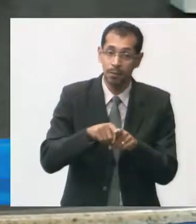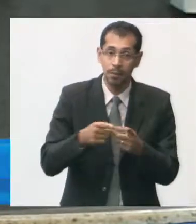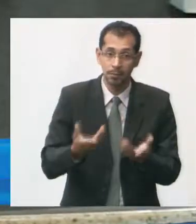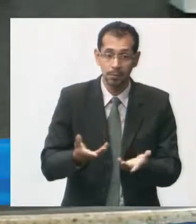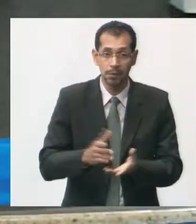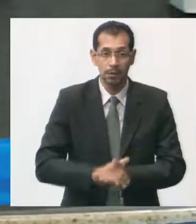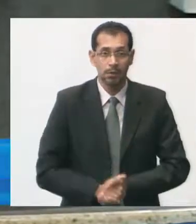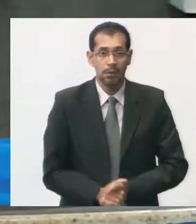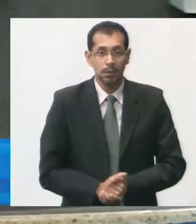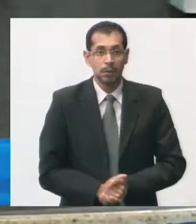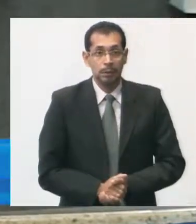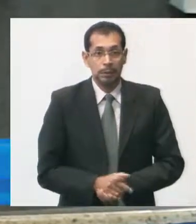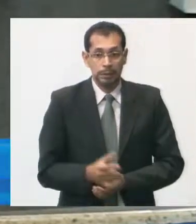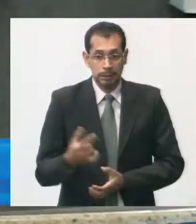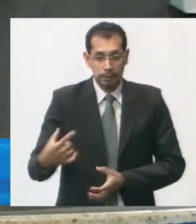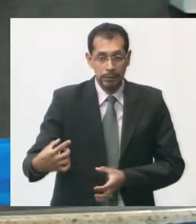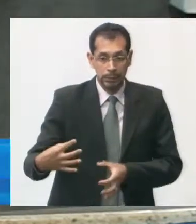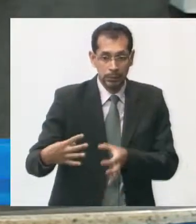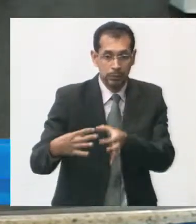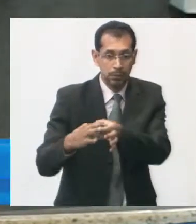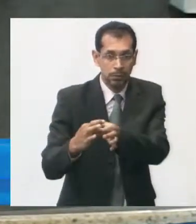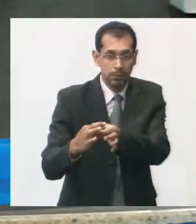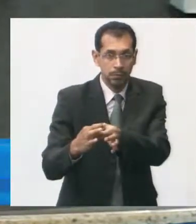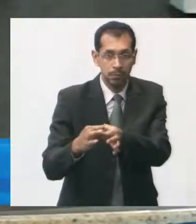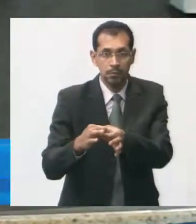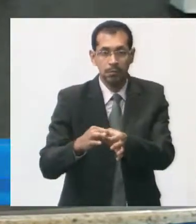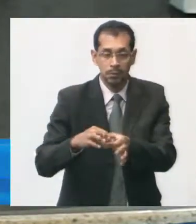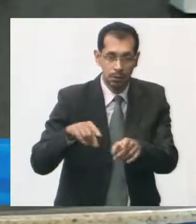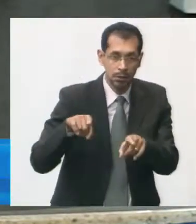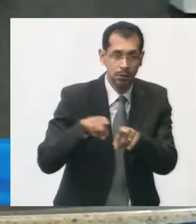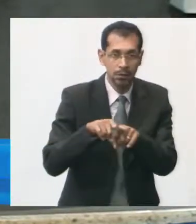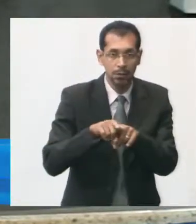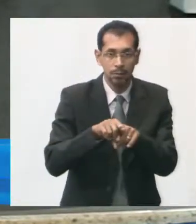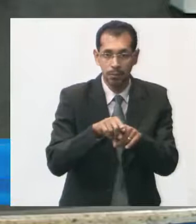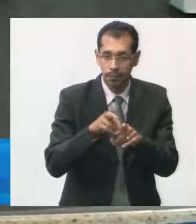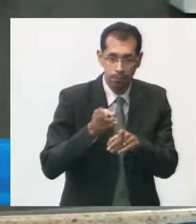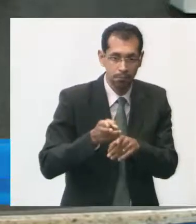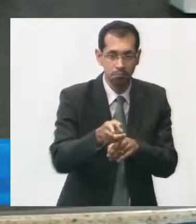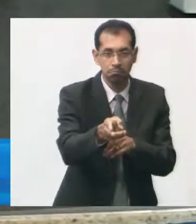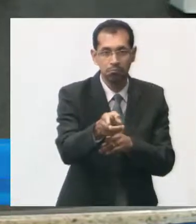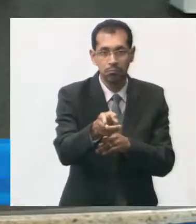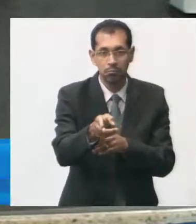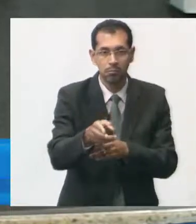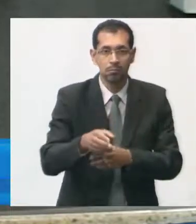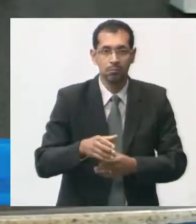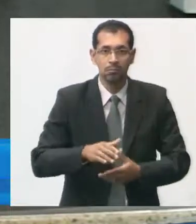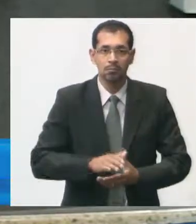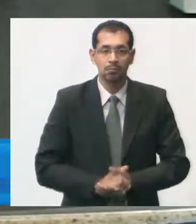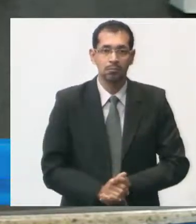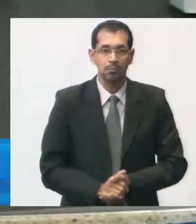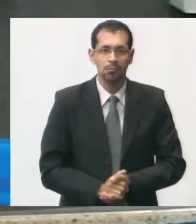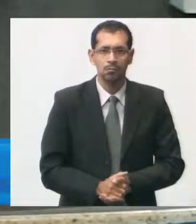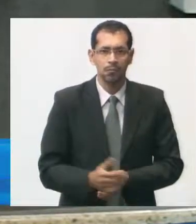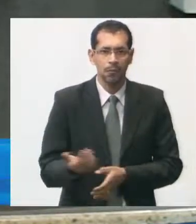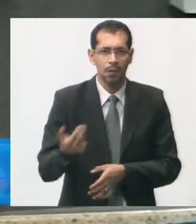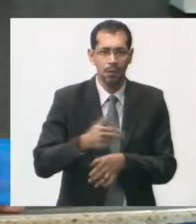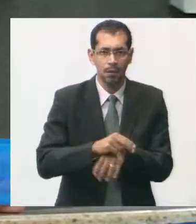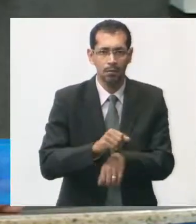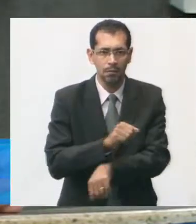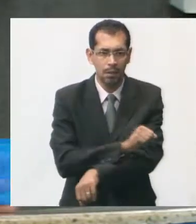ciclovia também no canteiro central, que também vai encontrar com a ciclovia que vem da Avenida Rio